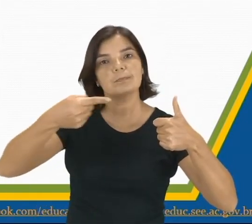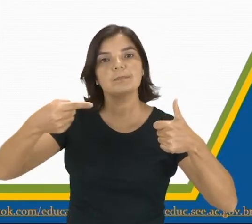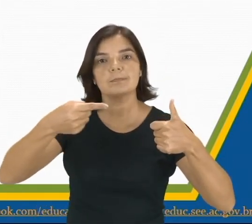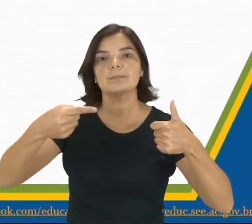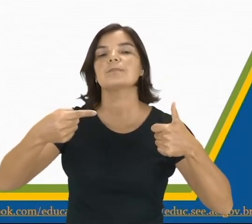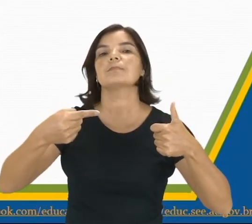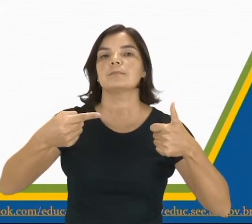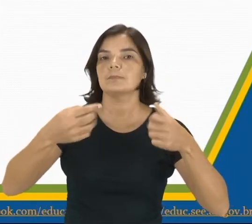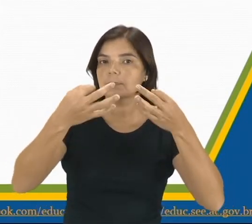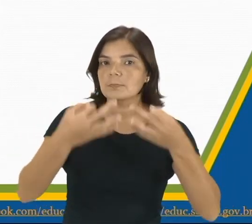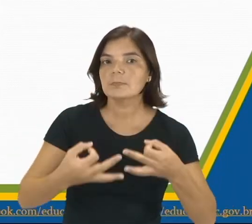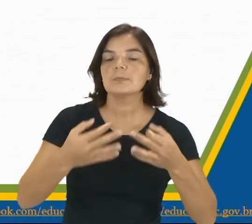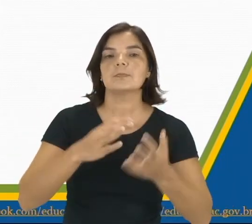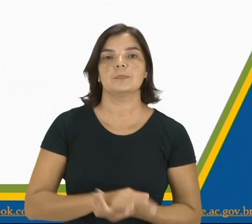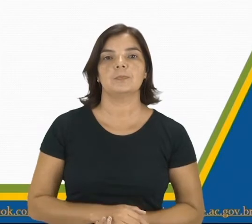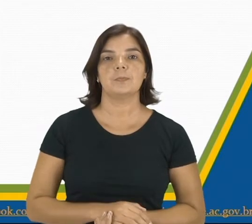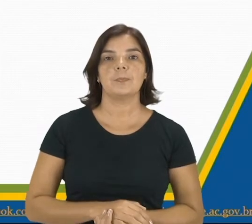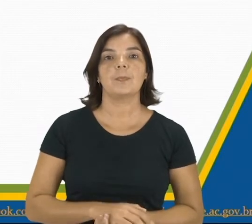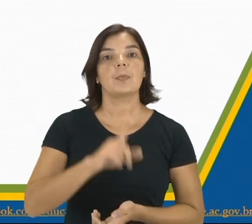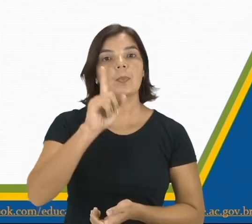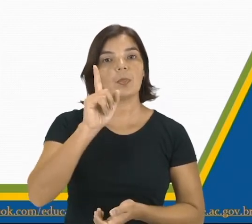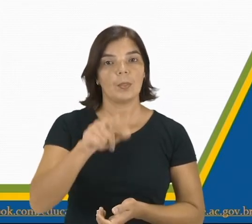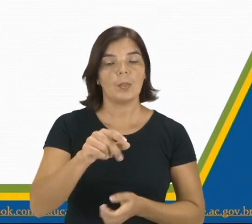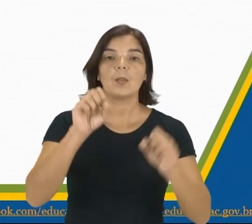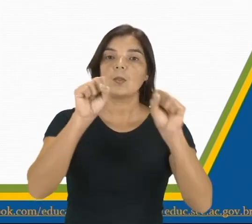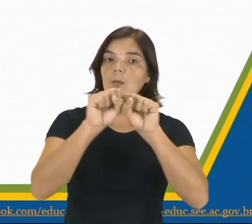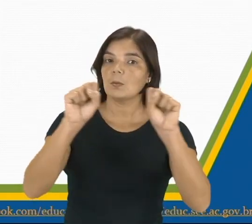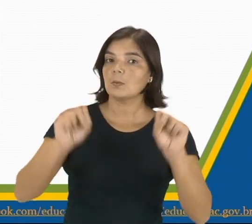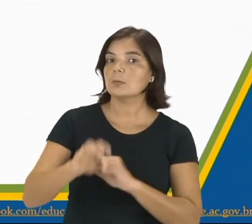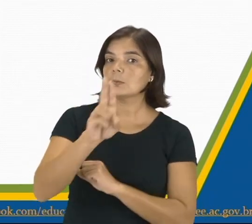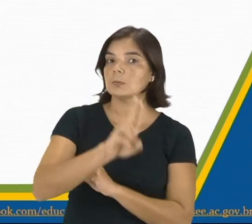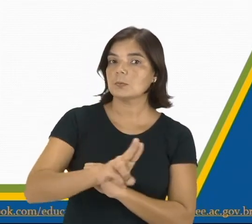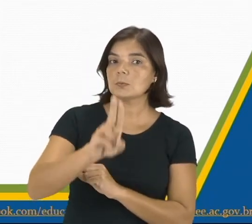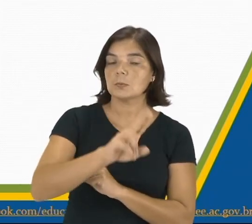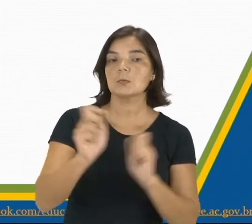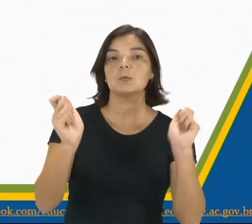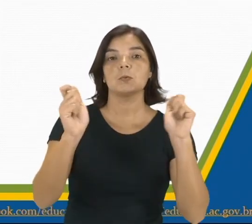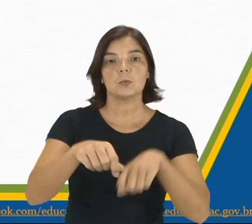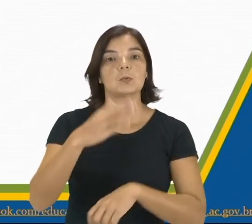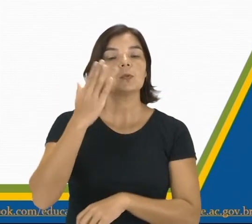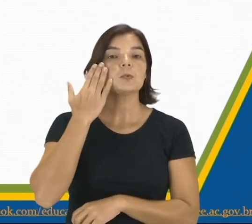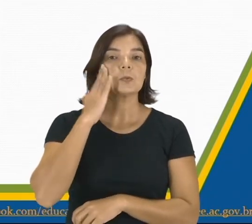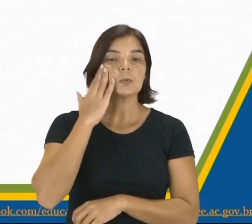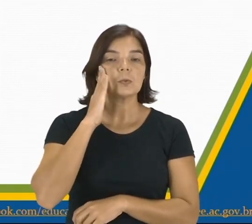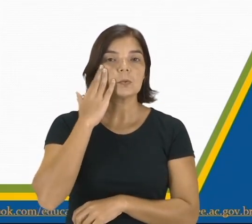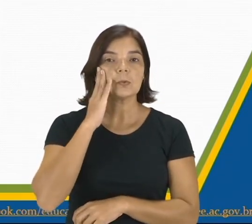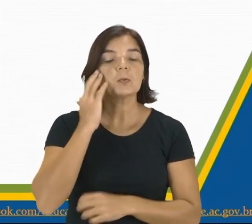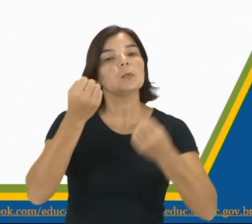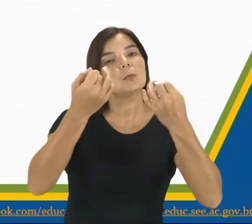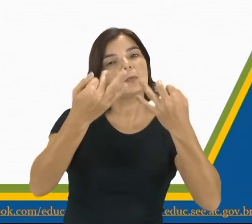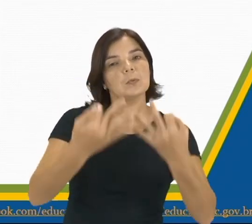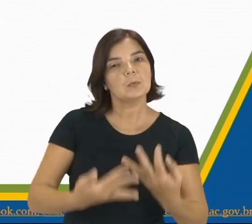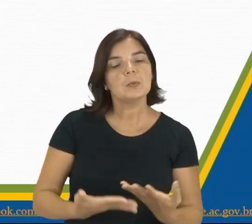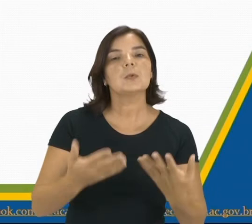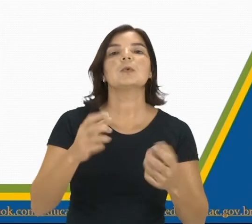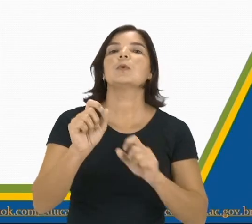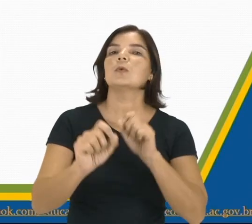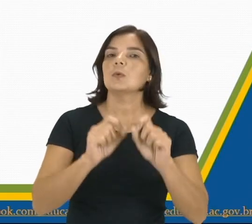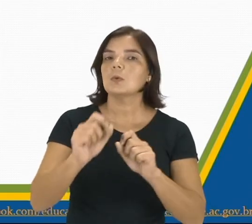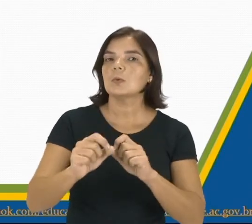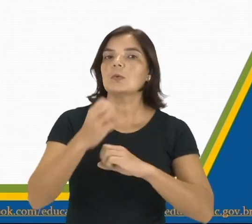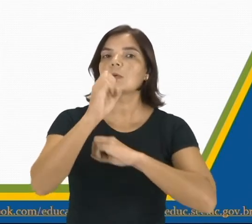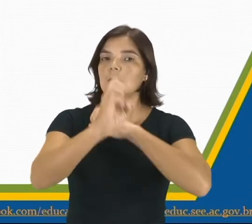negativo, correto? Esse é o sistema usado para que a gente possa entender, né? Por conceito, foi definido que